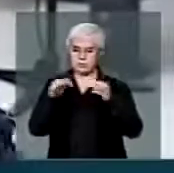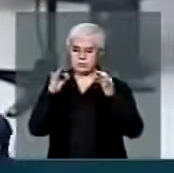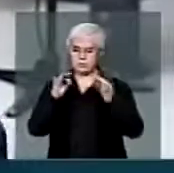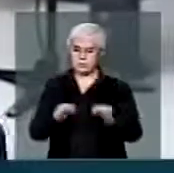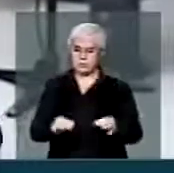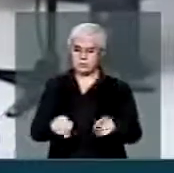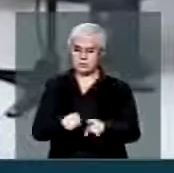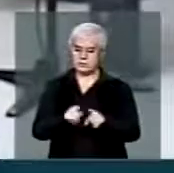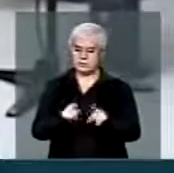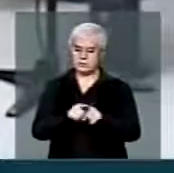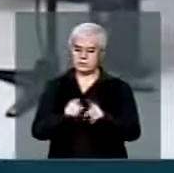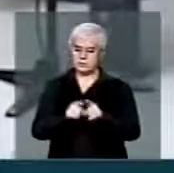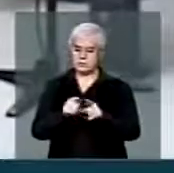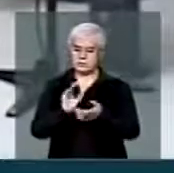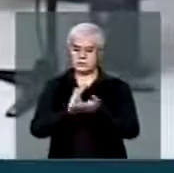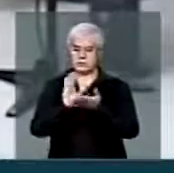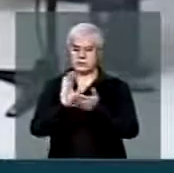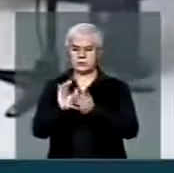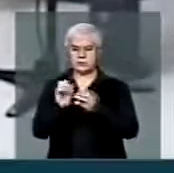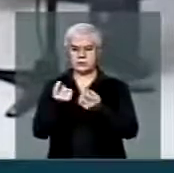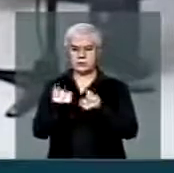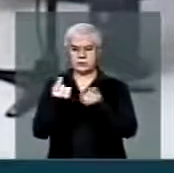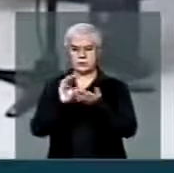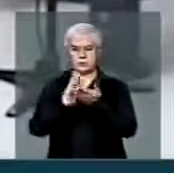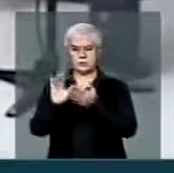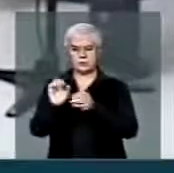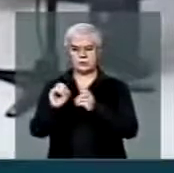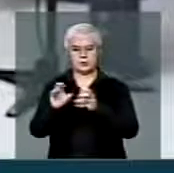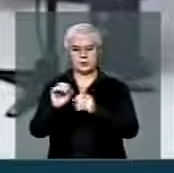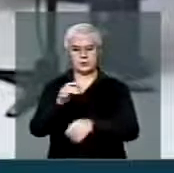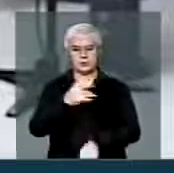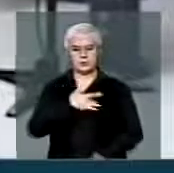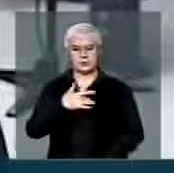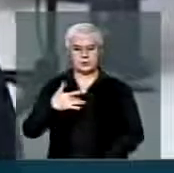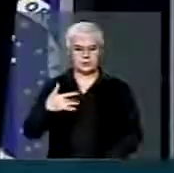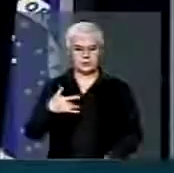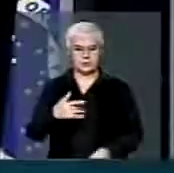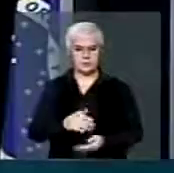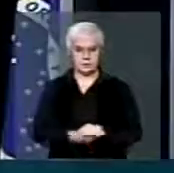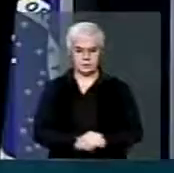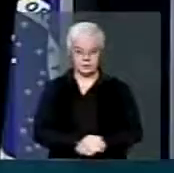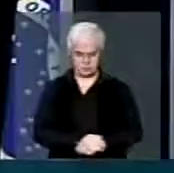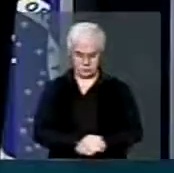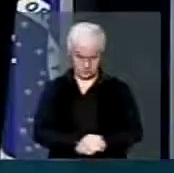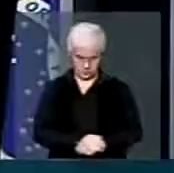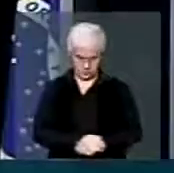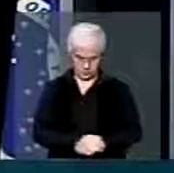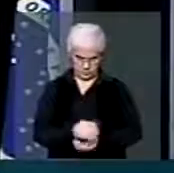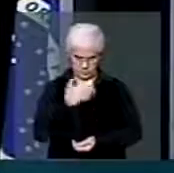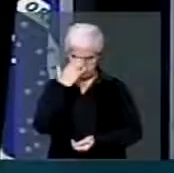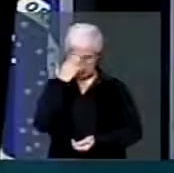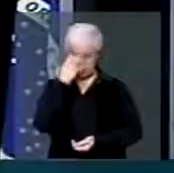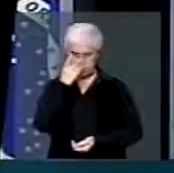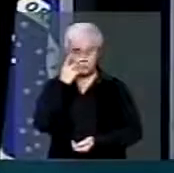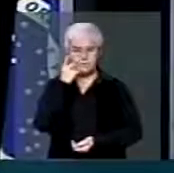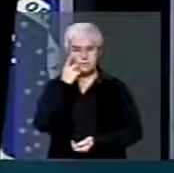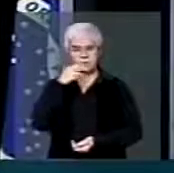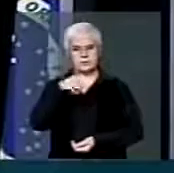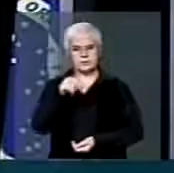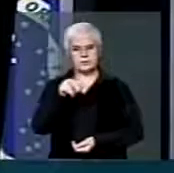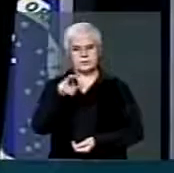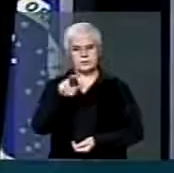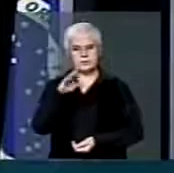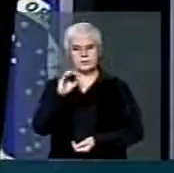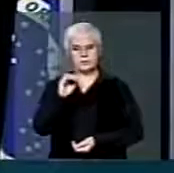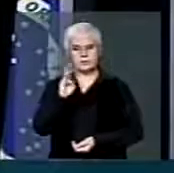procedente da aplicação correta dos recursos de educação e saúde. Cumprimento a Vossa Excelência. Muito obrigado, deputado Mauro